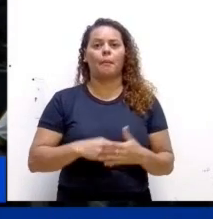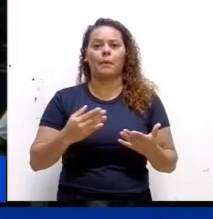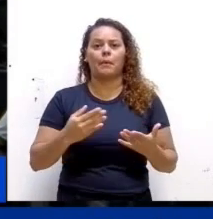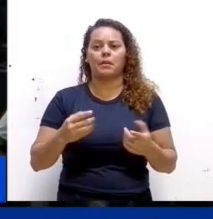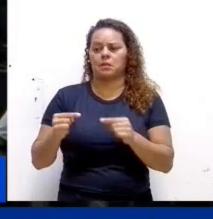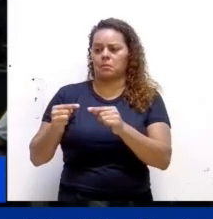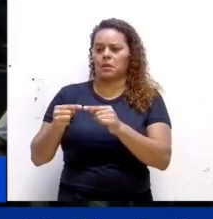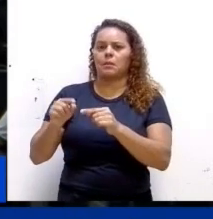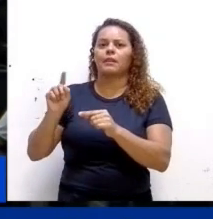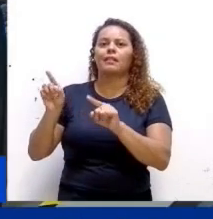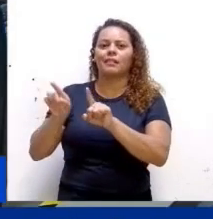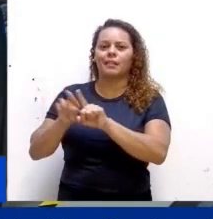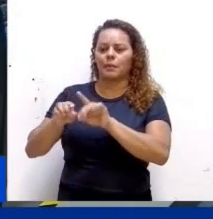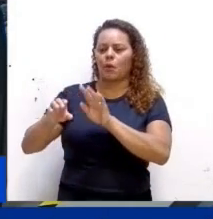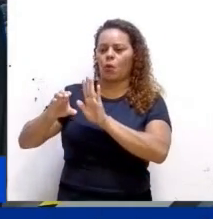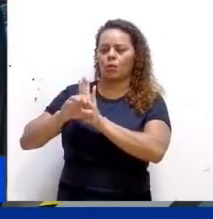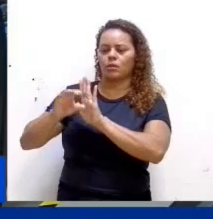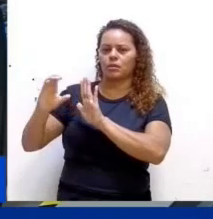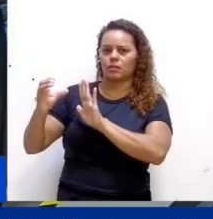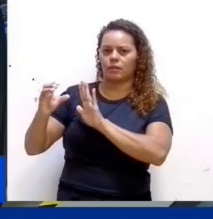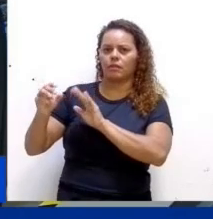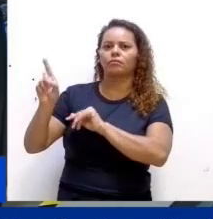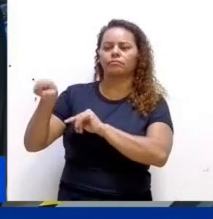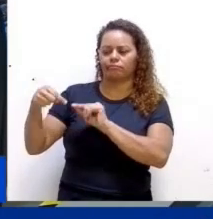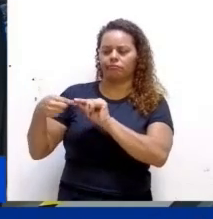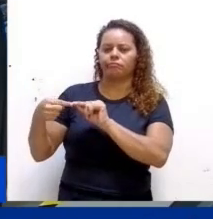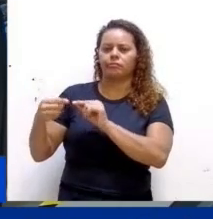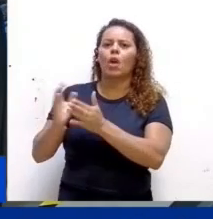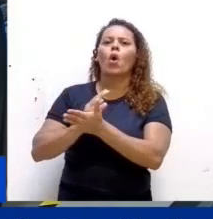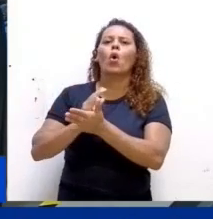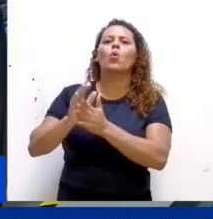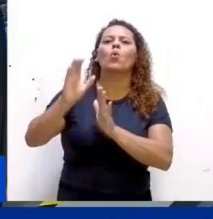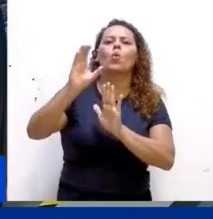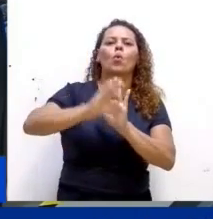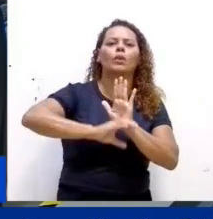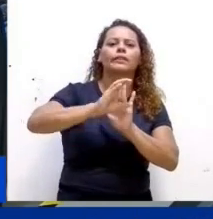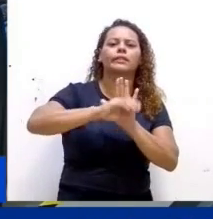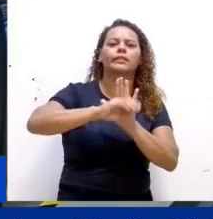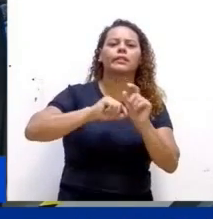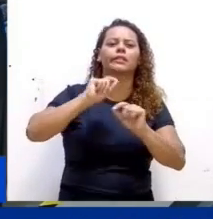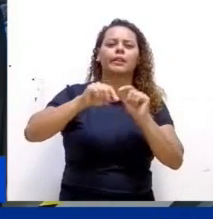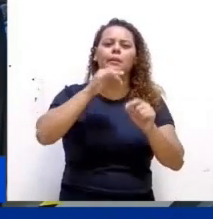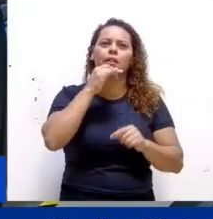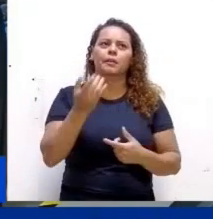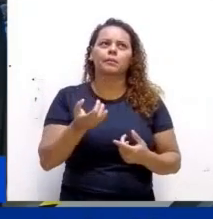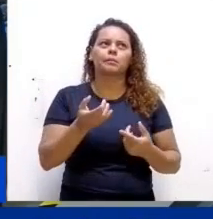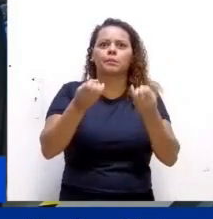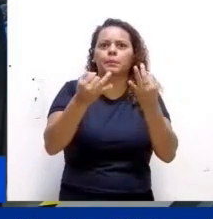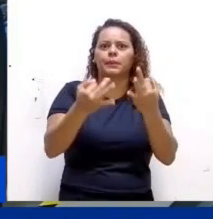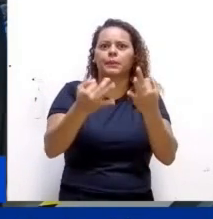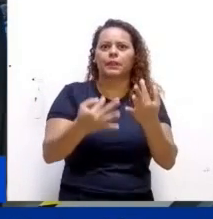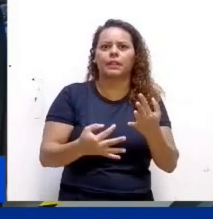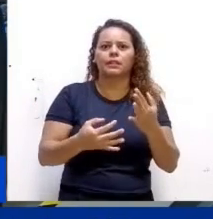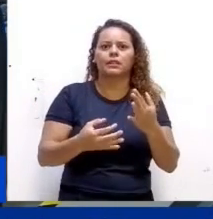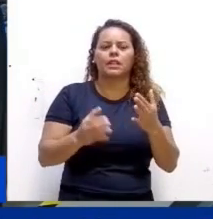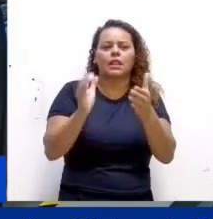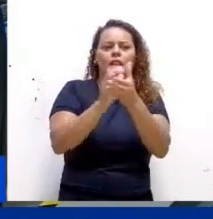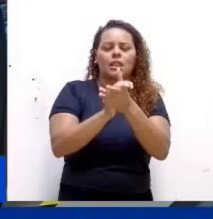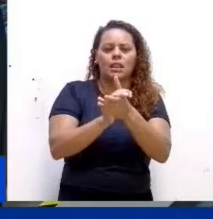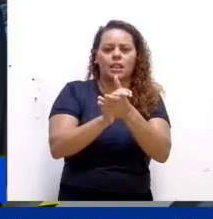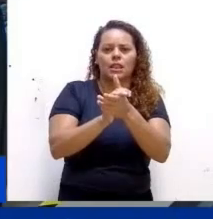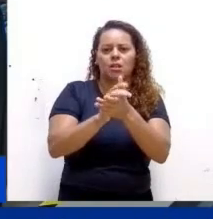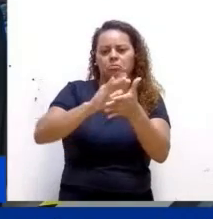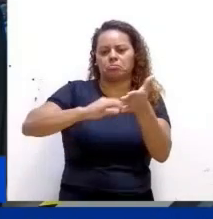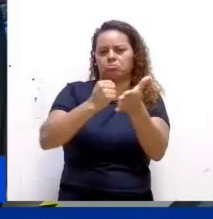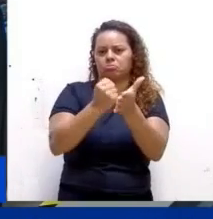ele traz alguns conceitos da origem da família. Ele fala do casamento, ele fala da união